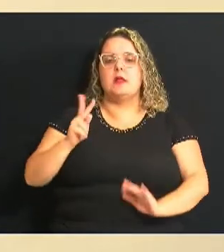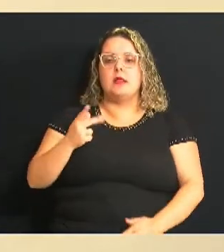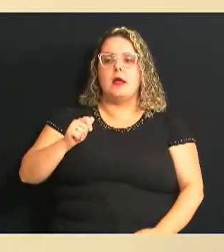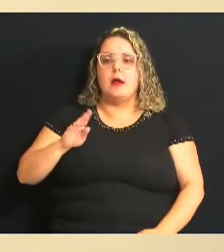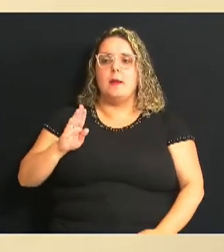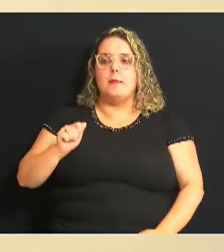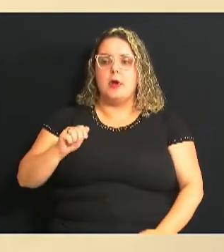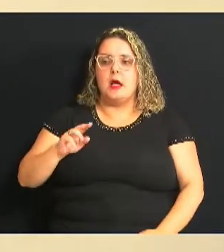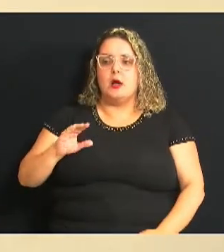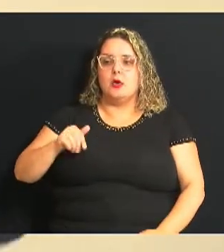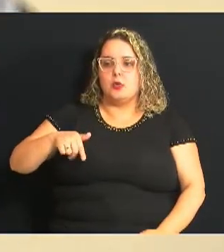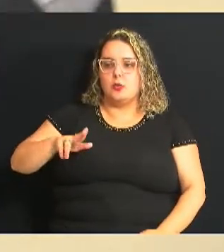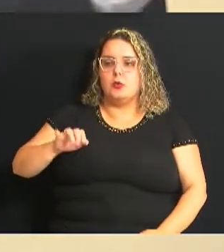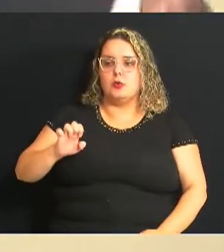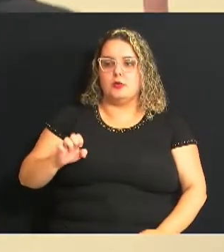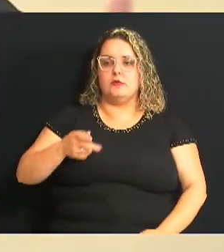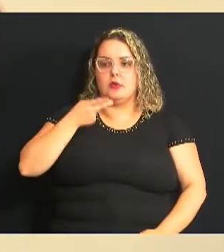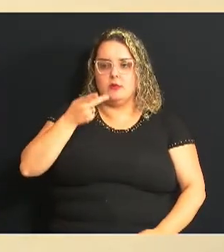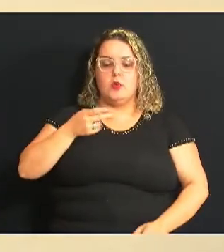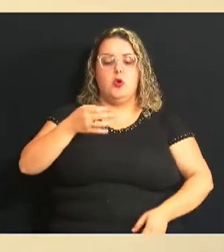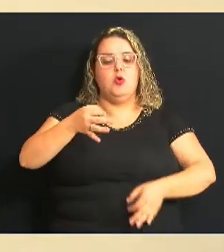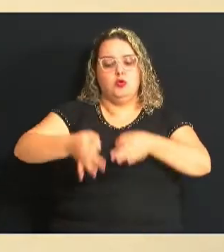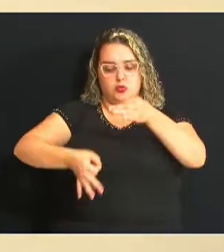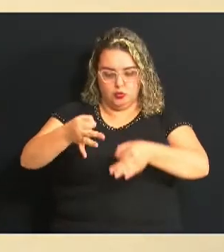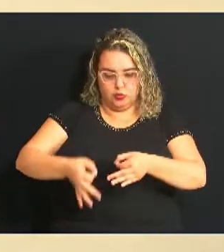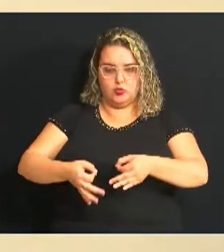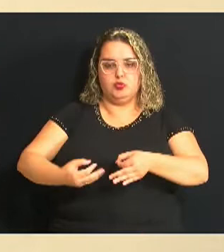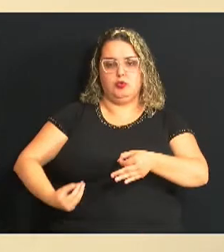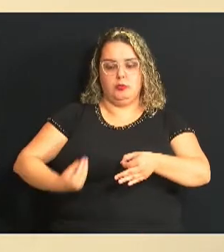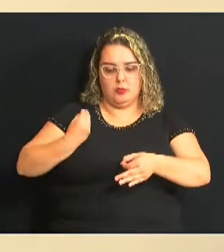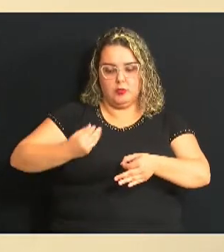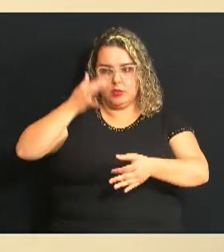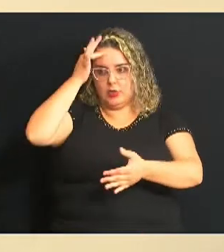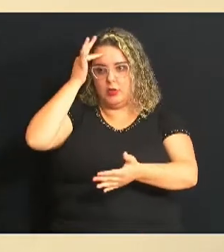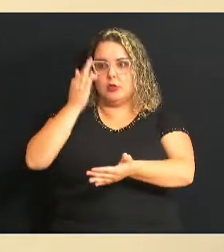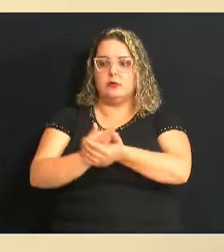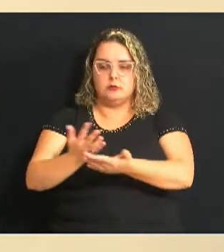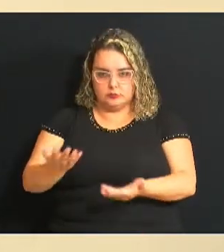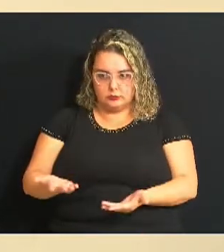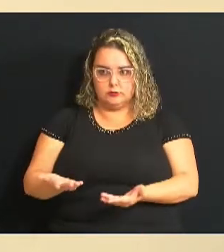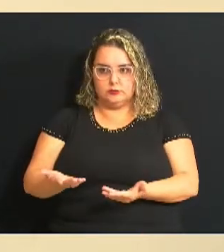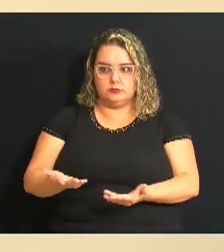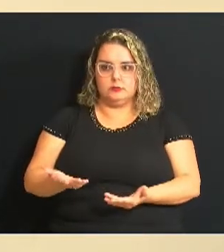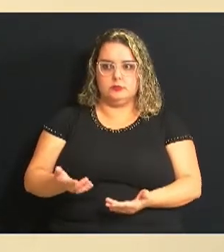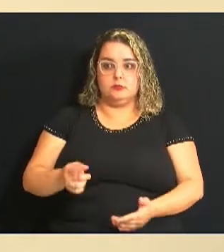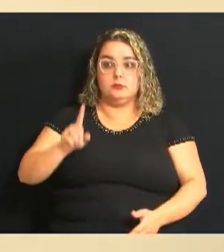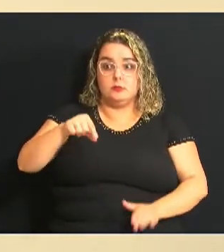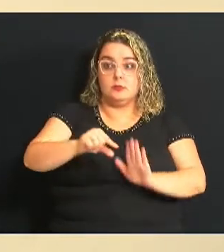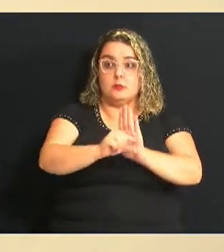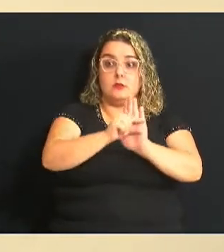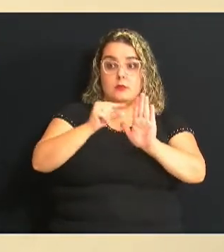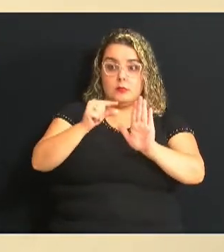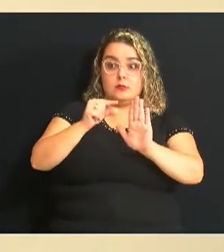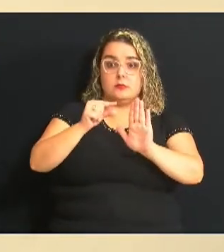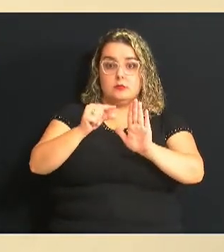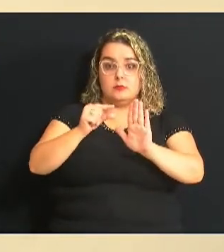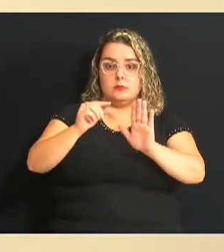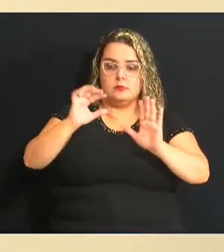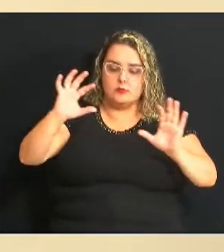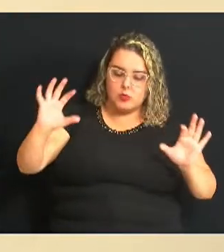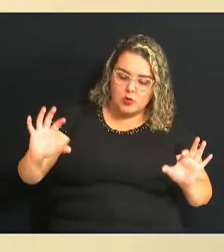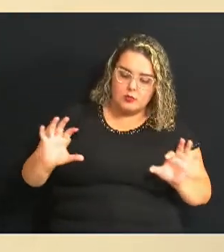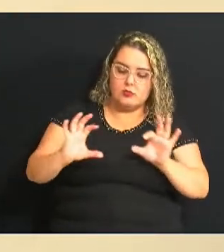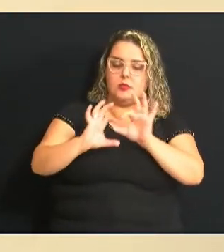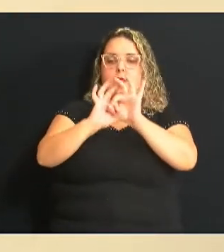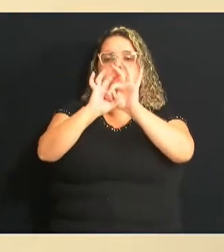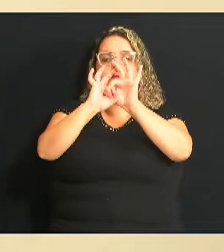viverá da fé. Paulo, portanto, tira do Antigo Concerto. Esse versículo foi o fio condutor